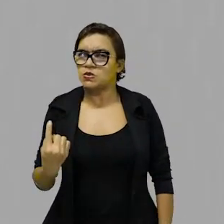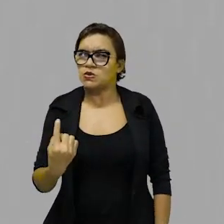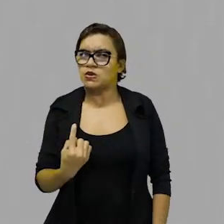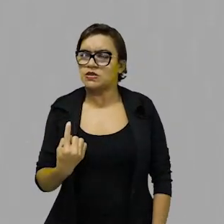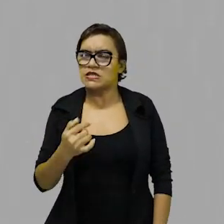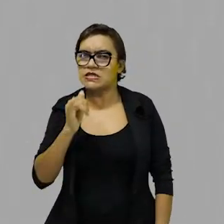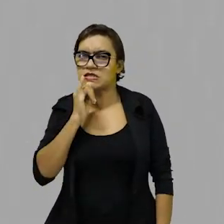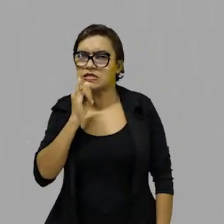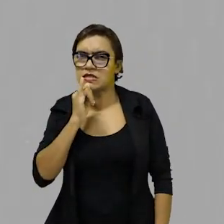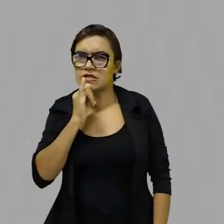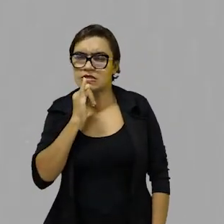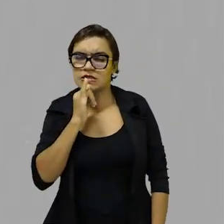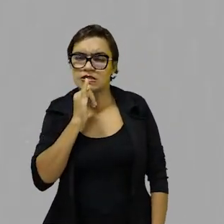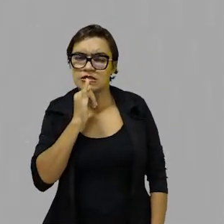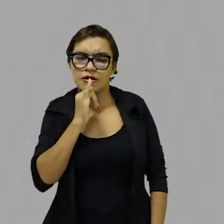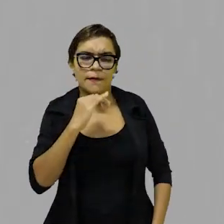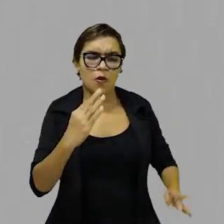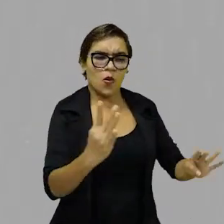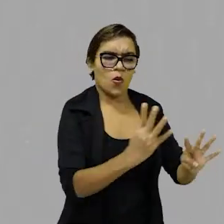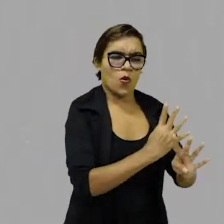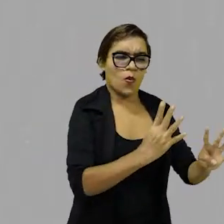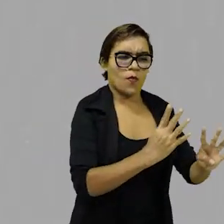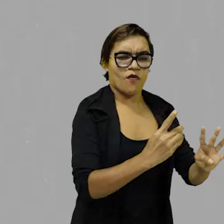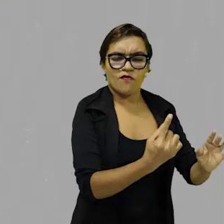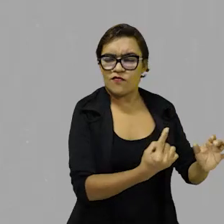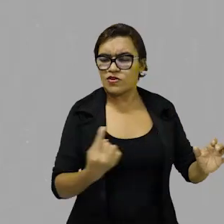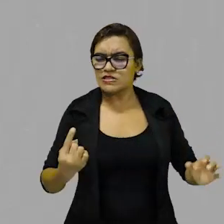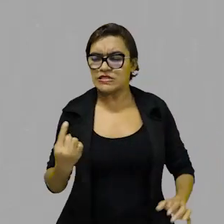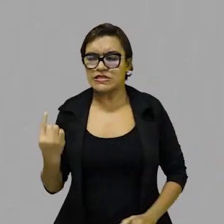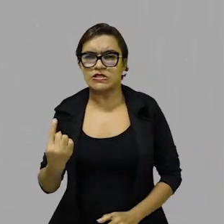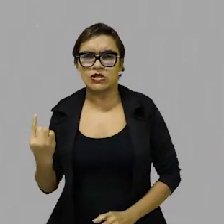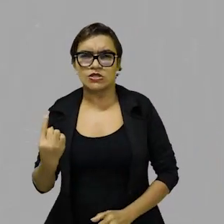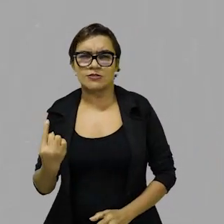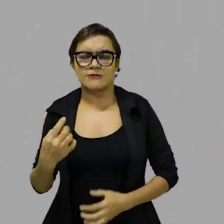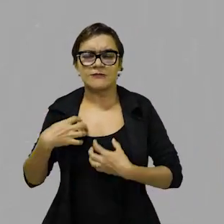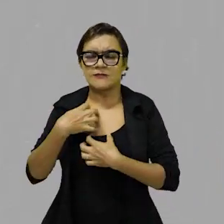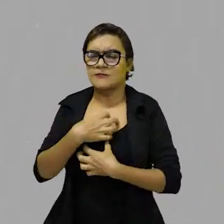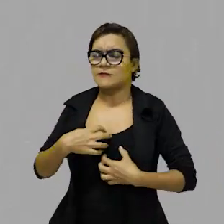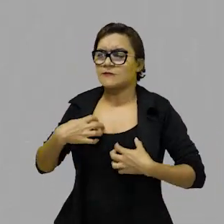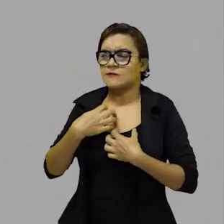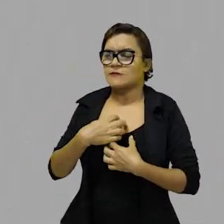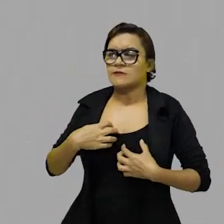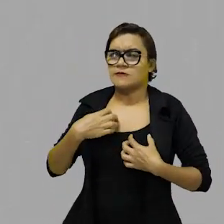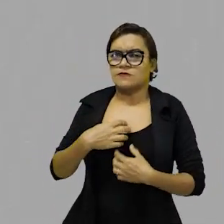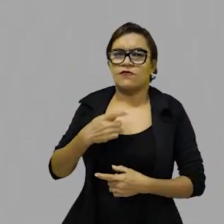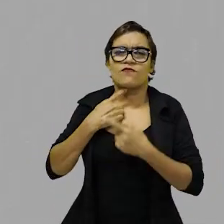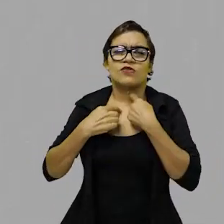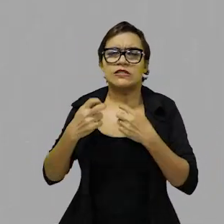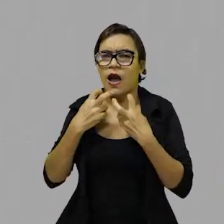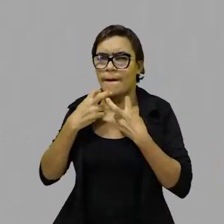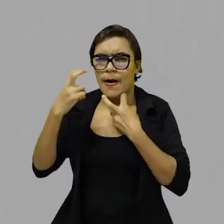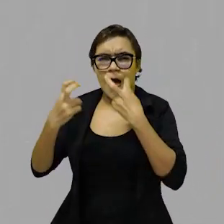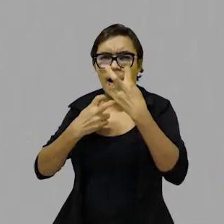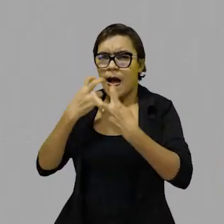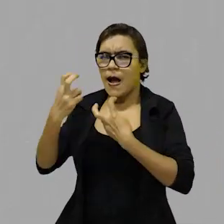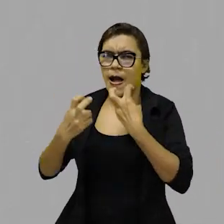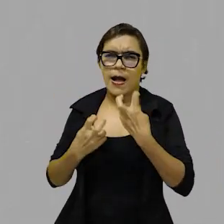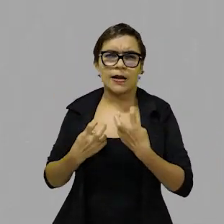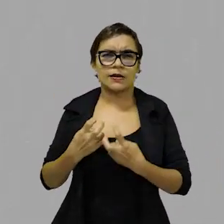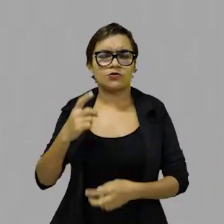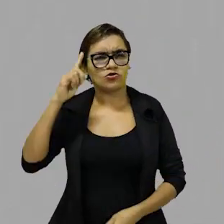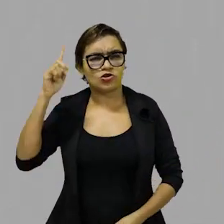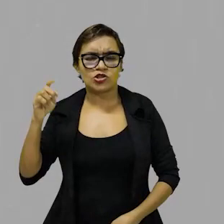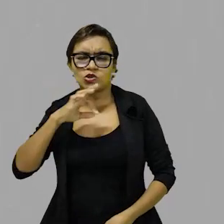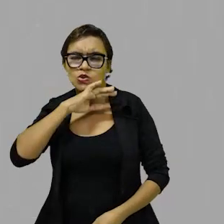uma multidão? Quem teve vontade de gritar, mas o grito não saiu porque a angústia é maior? Quem de vocês já se sentiu naquele dia ruim, né,